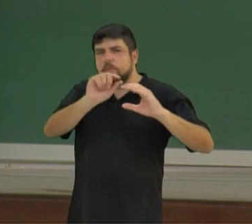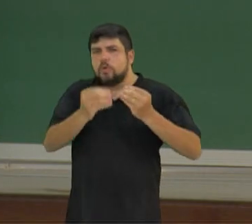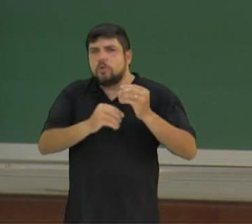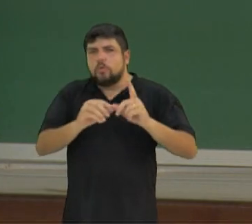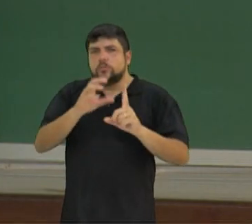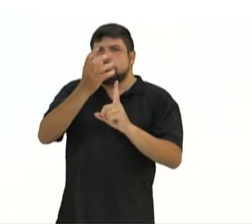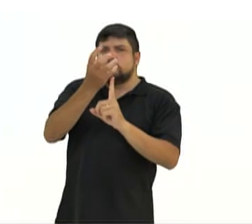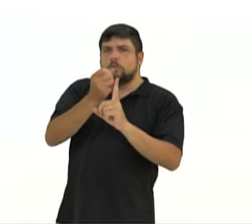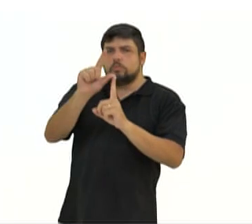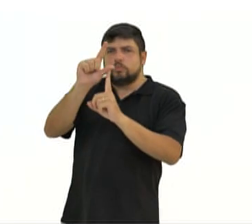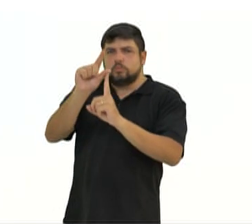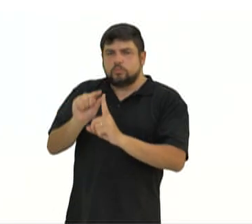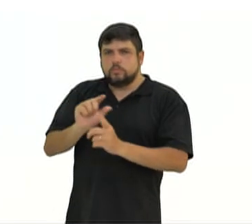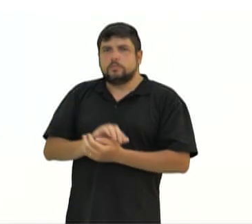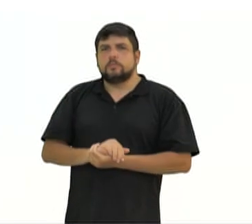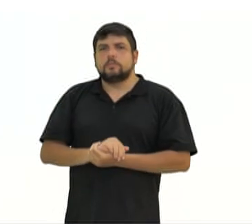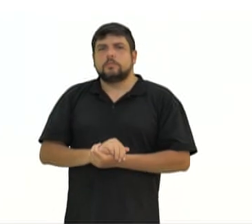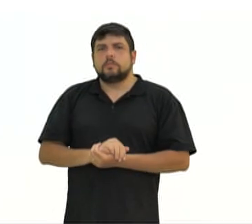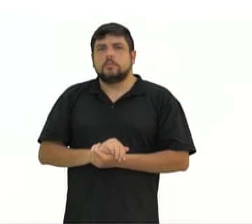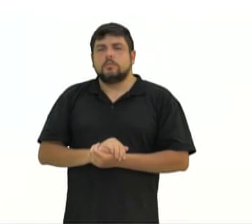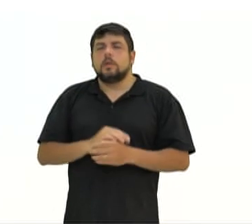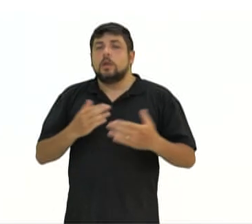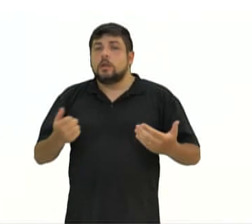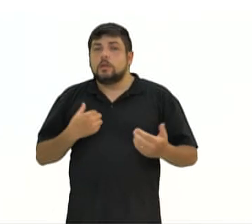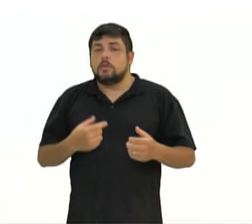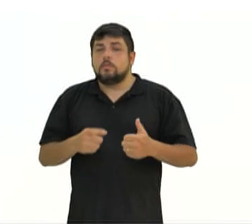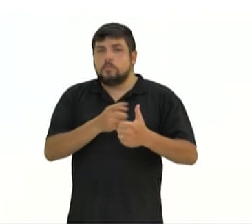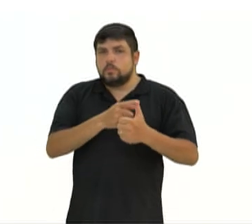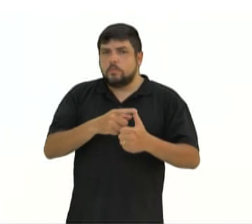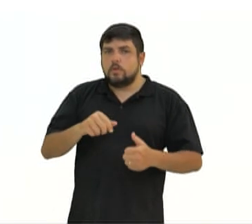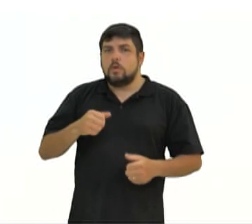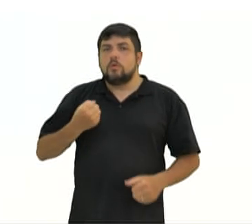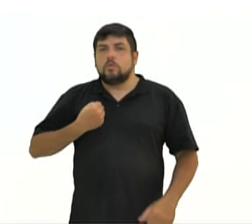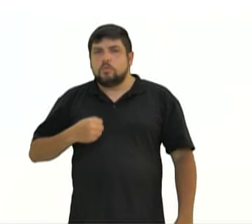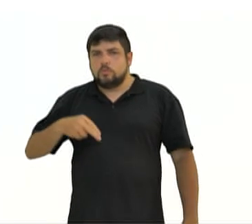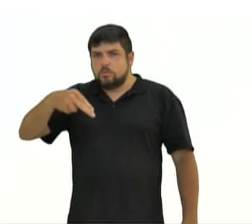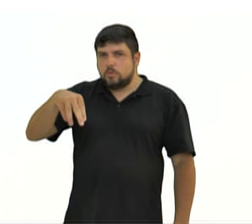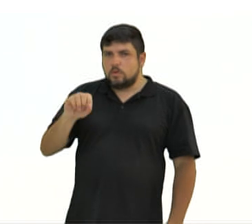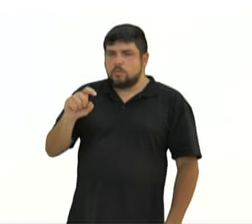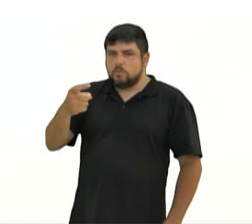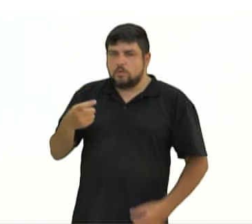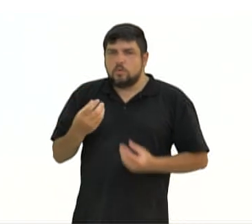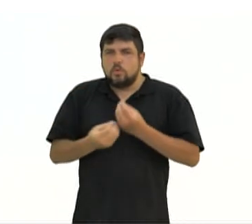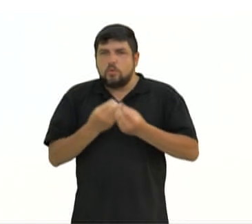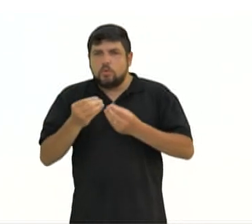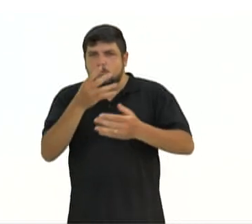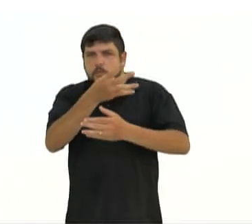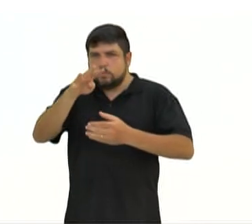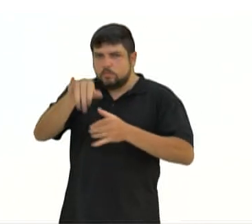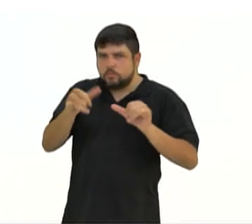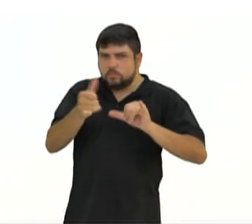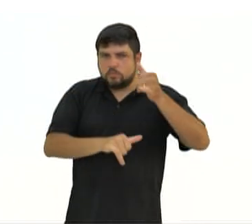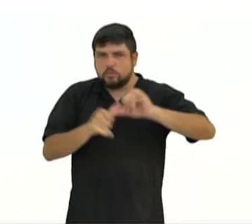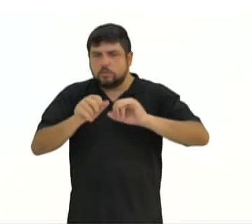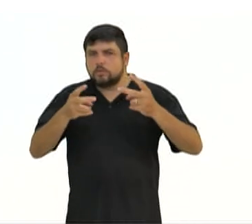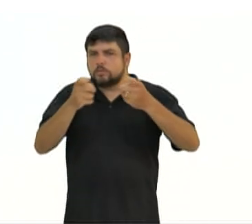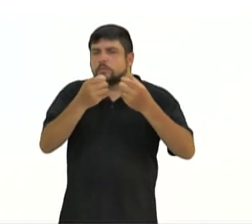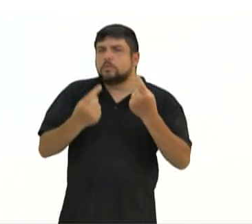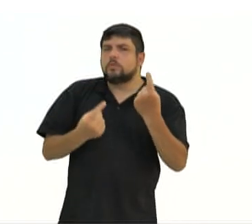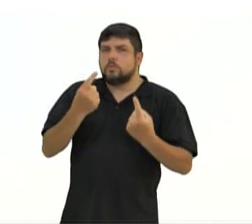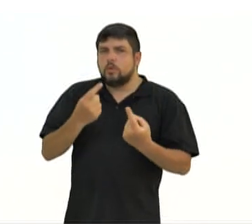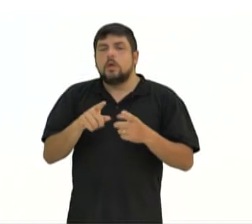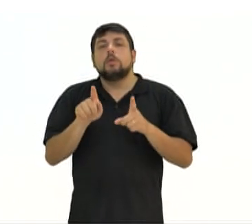oxirredução. Então, o primeiro passo, determinar os números de oxidação. Você observa lá na tabela periódica quais são os NOx. Lembrando